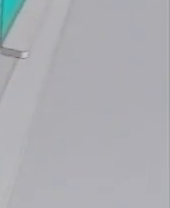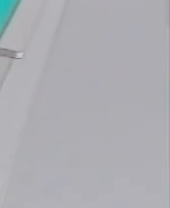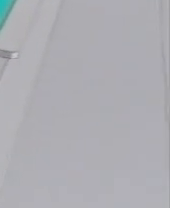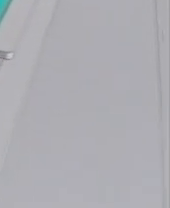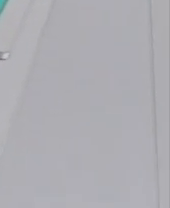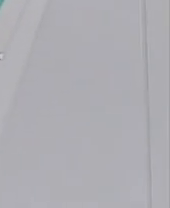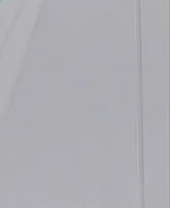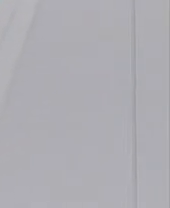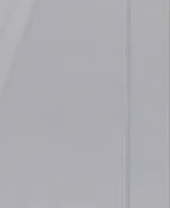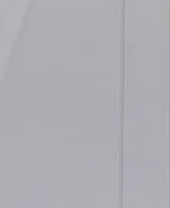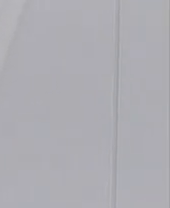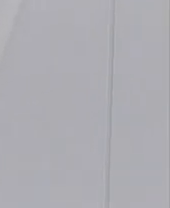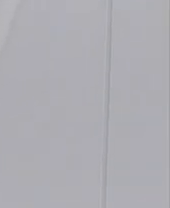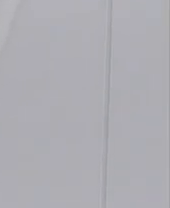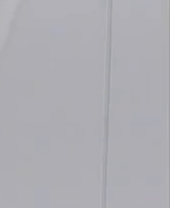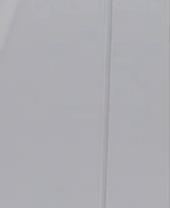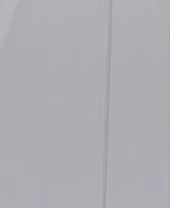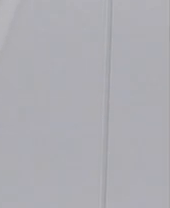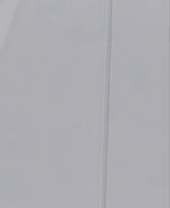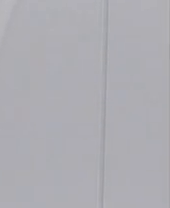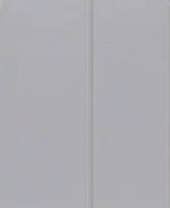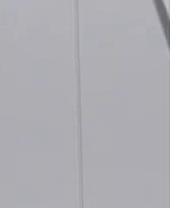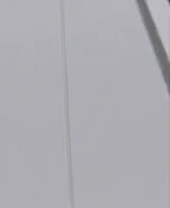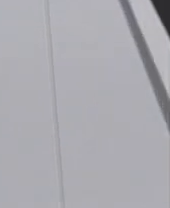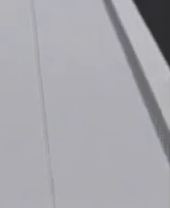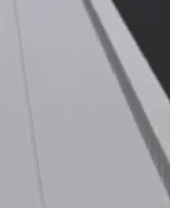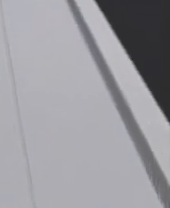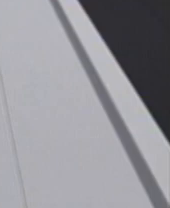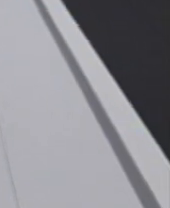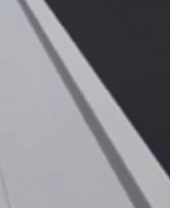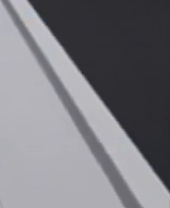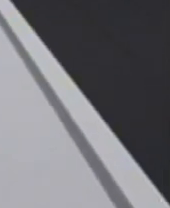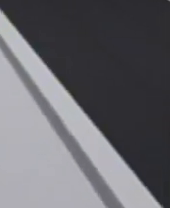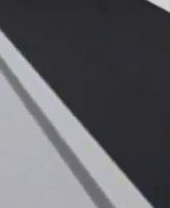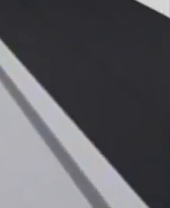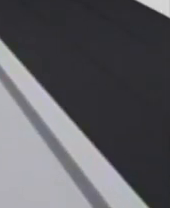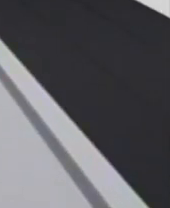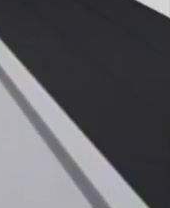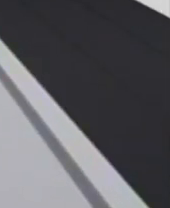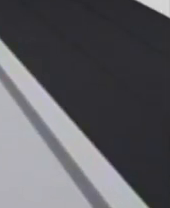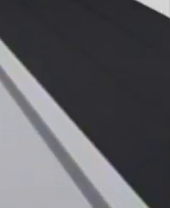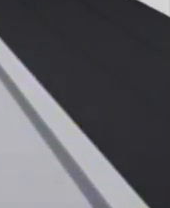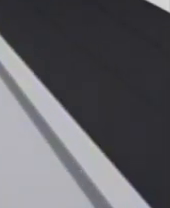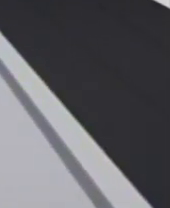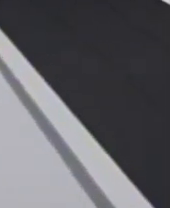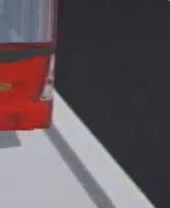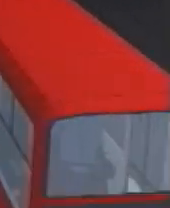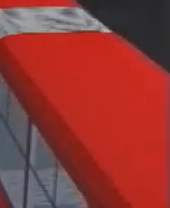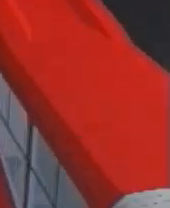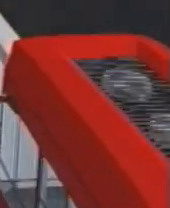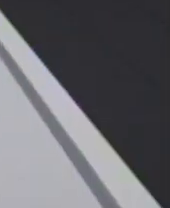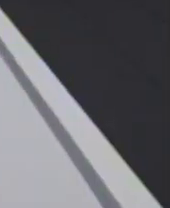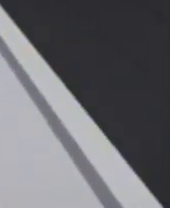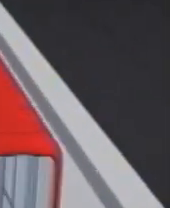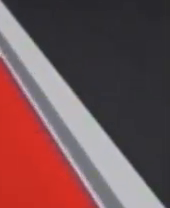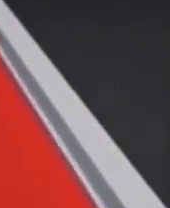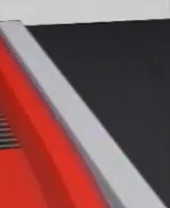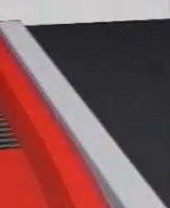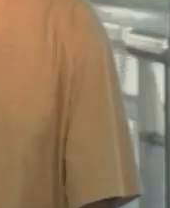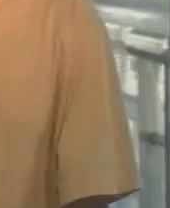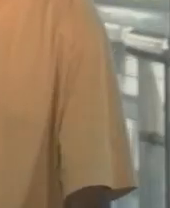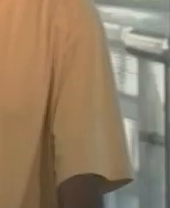implantar placas fotovoltaicas e essa energia servir para alimentar todo o sistema das